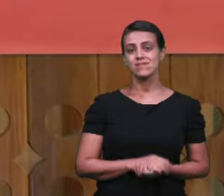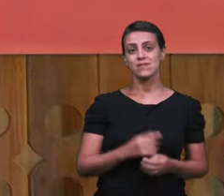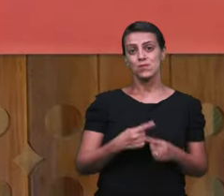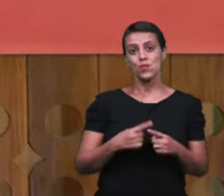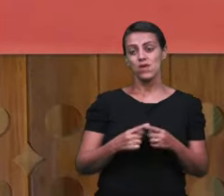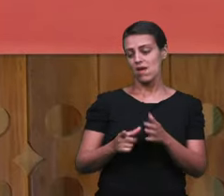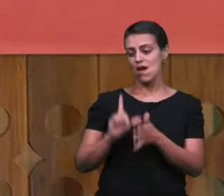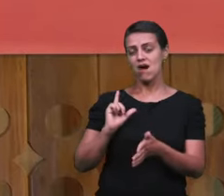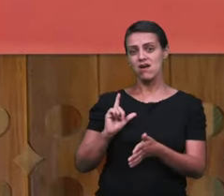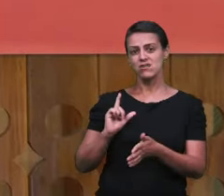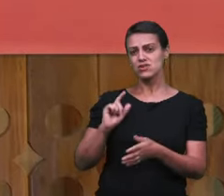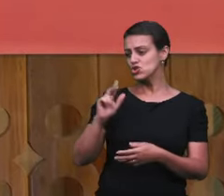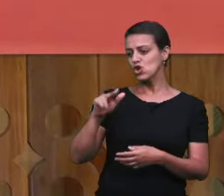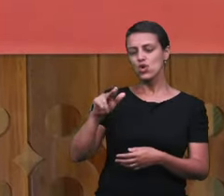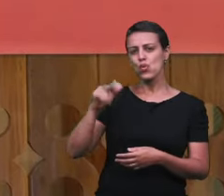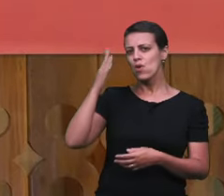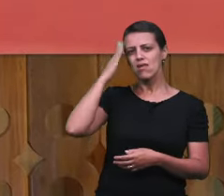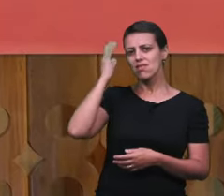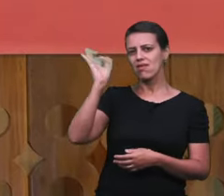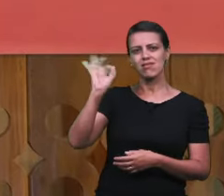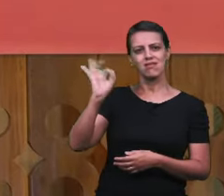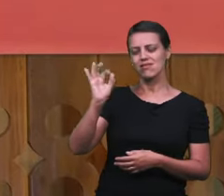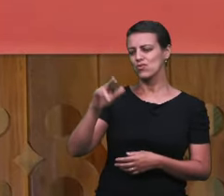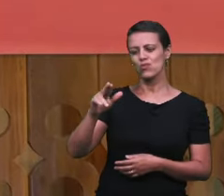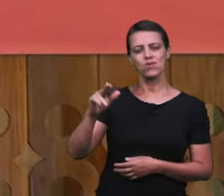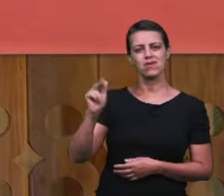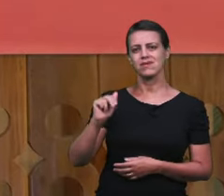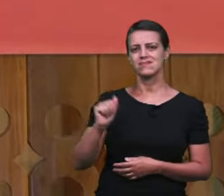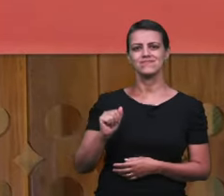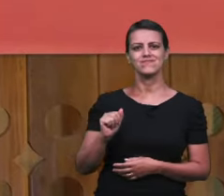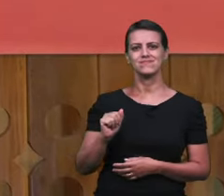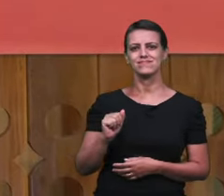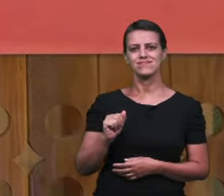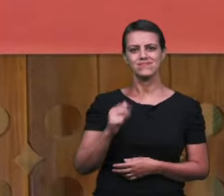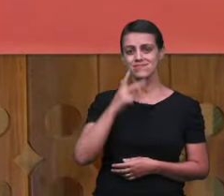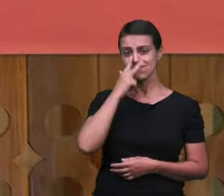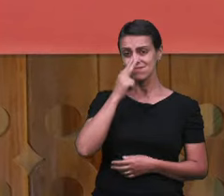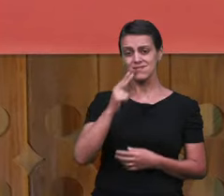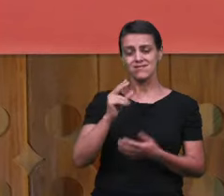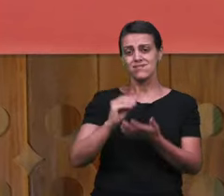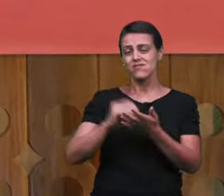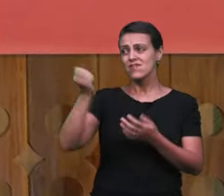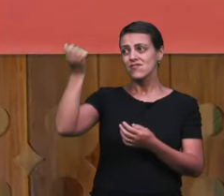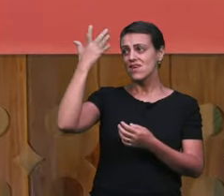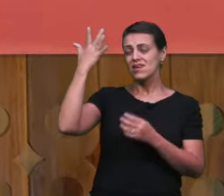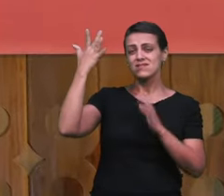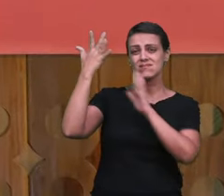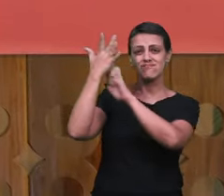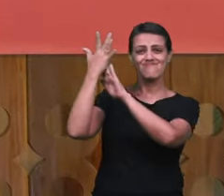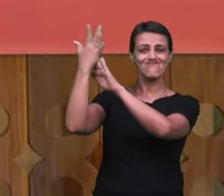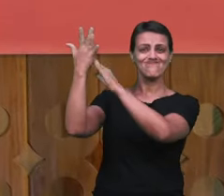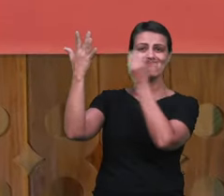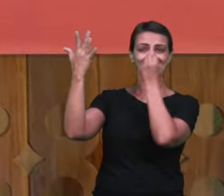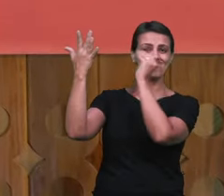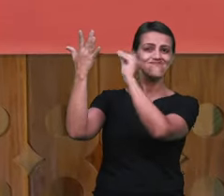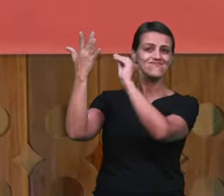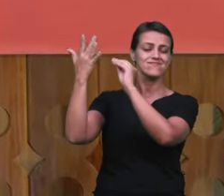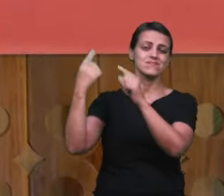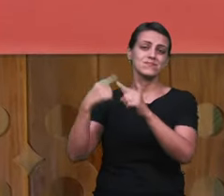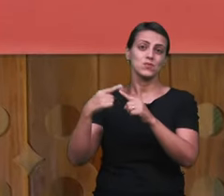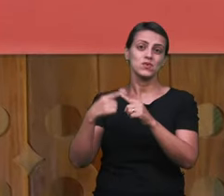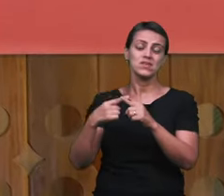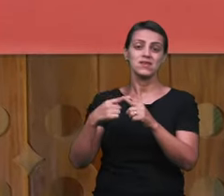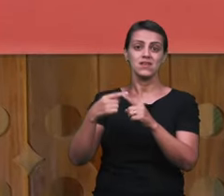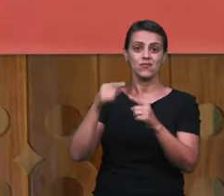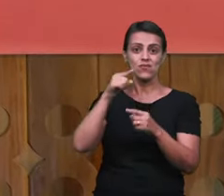eles não se interessam por aquilo que é a revelação, sabe por quê? Porque a revelação, eles têm que buscar o Senhor, eles têm que